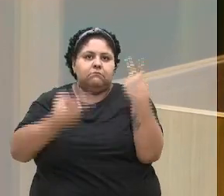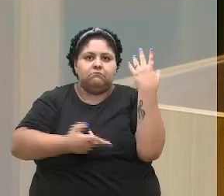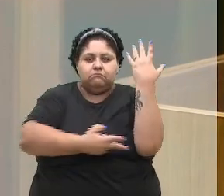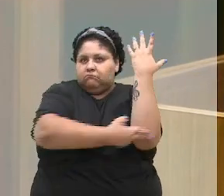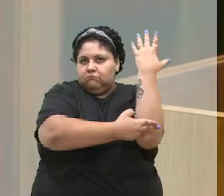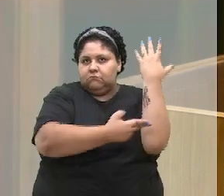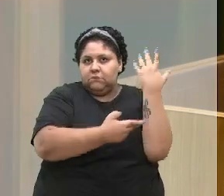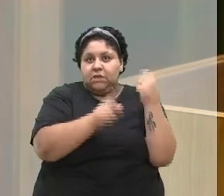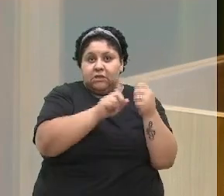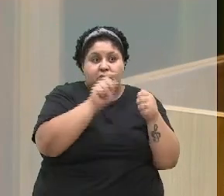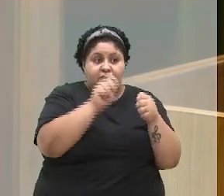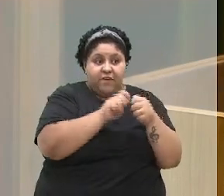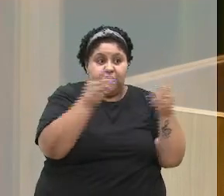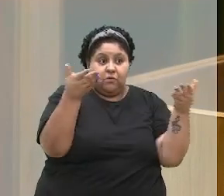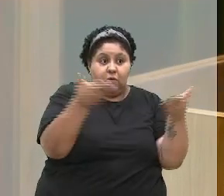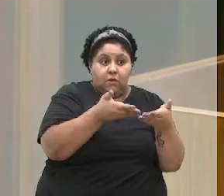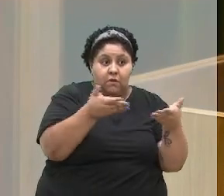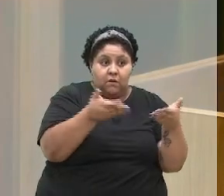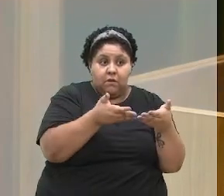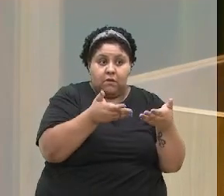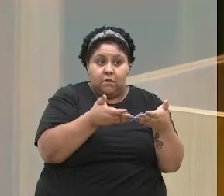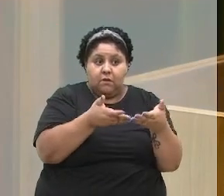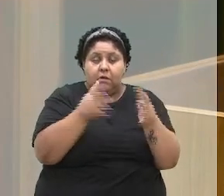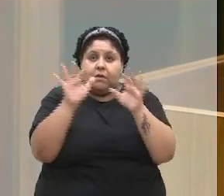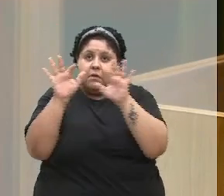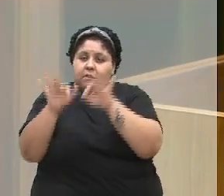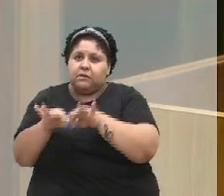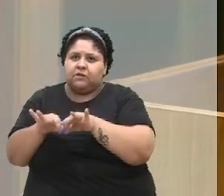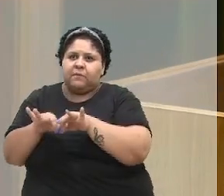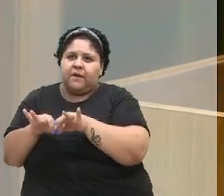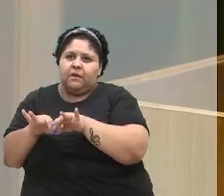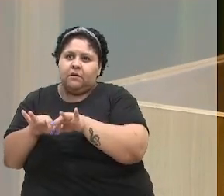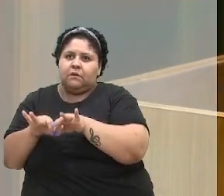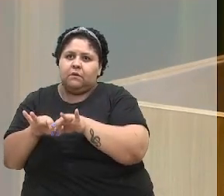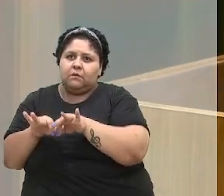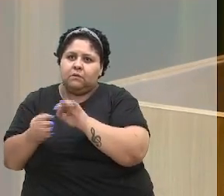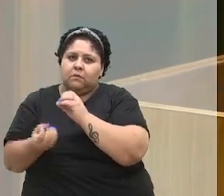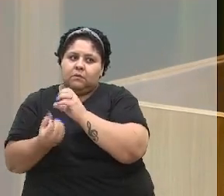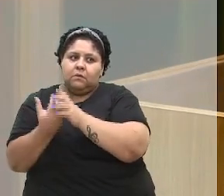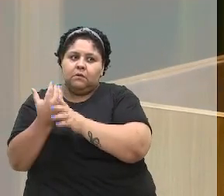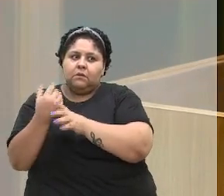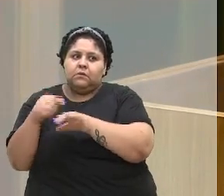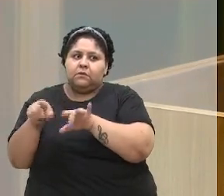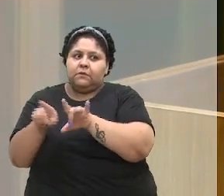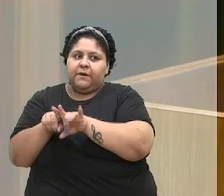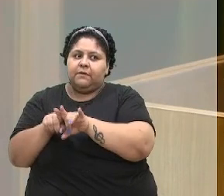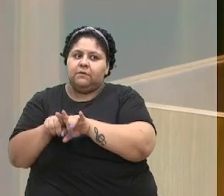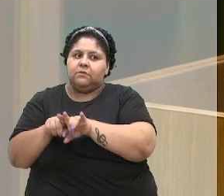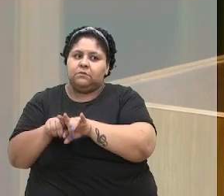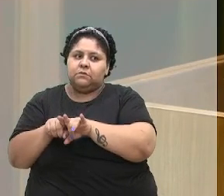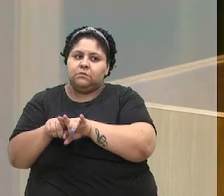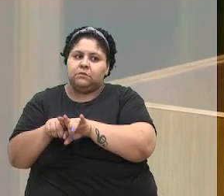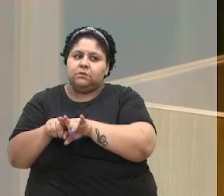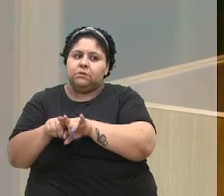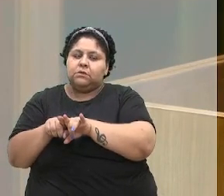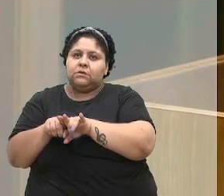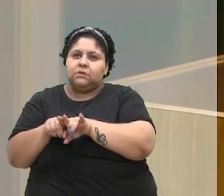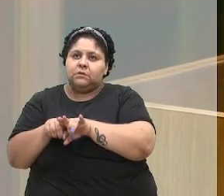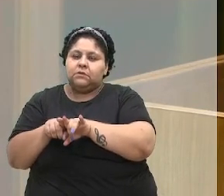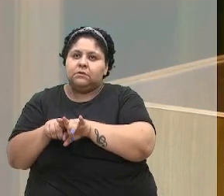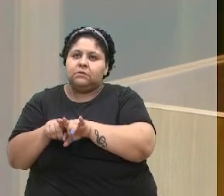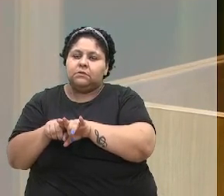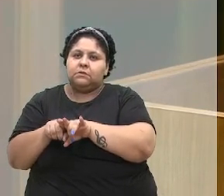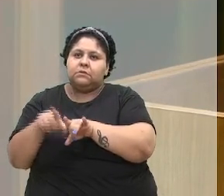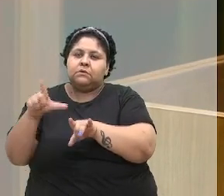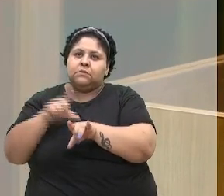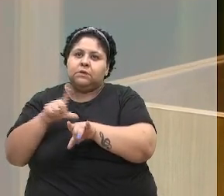for feito logo, esse cavalete foi botado pela secretaria, interditou a metade da rua, ainda